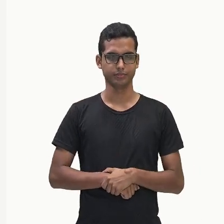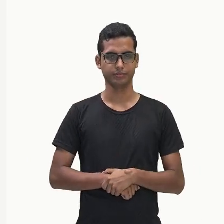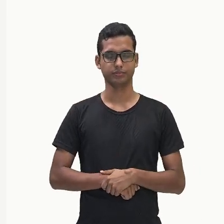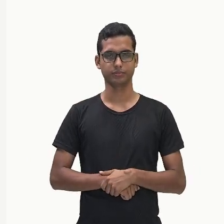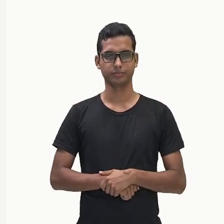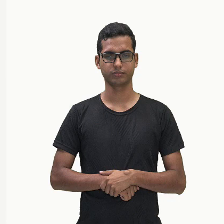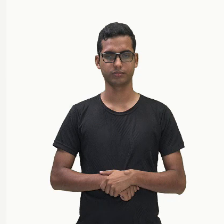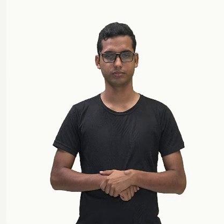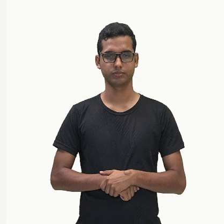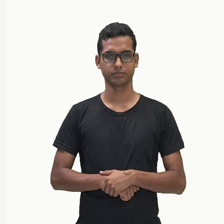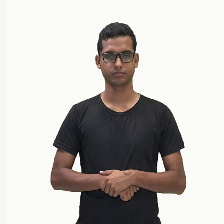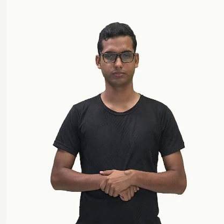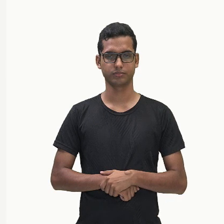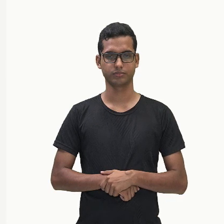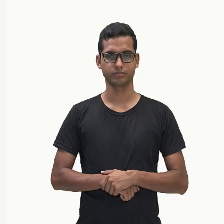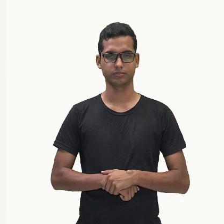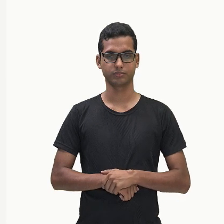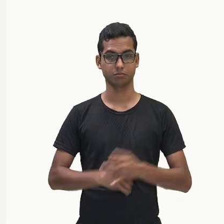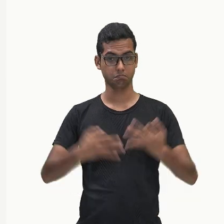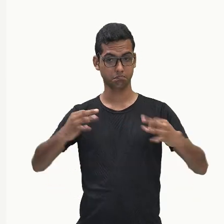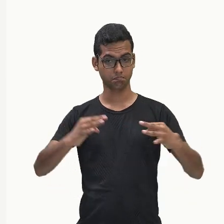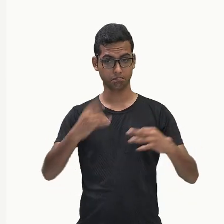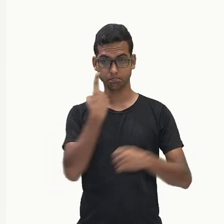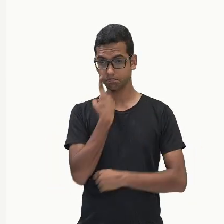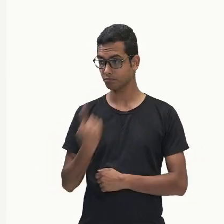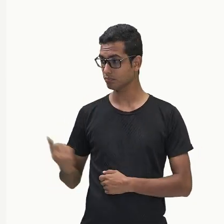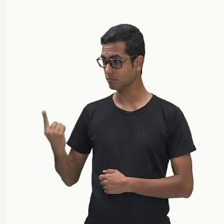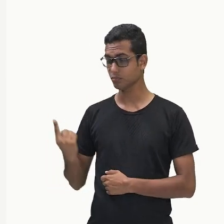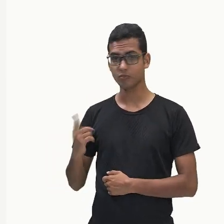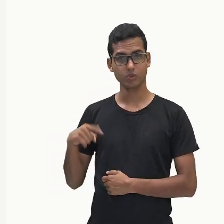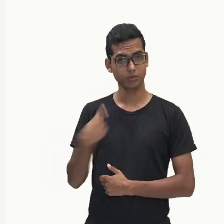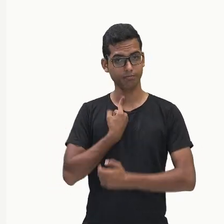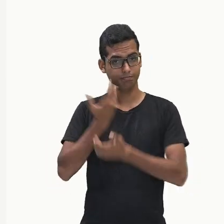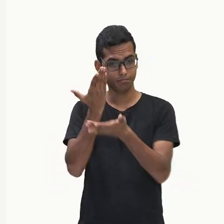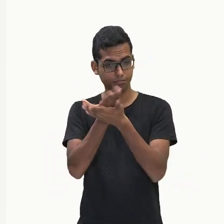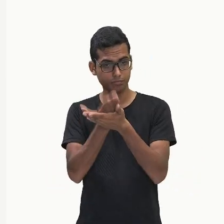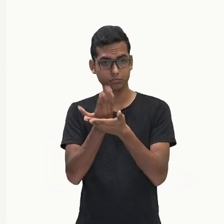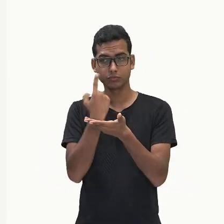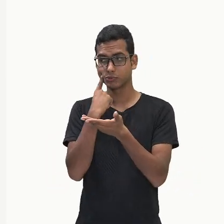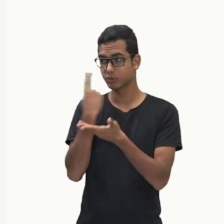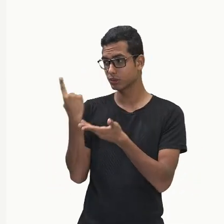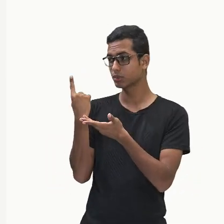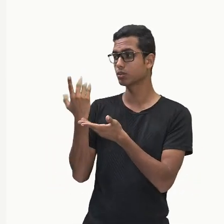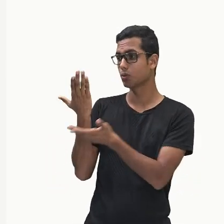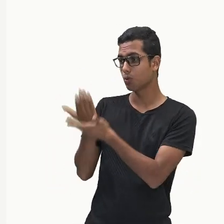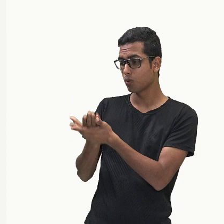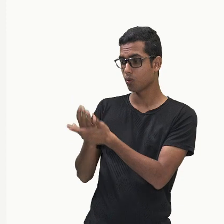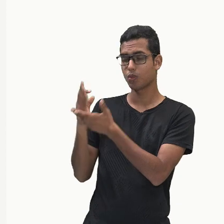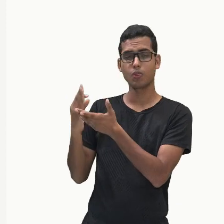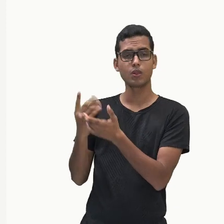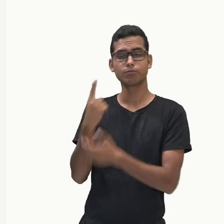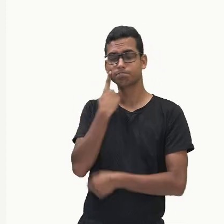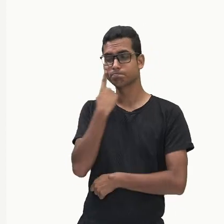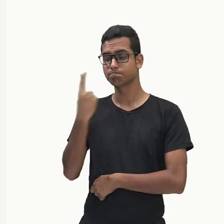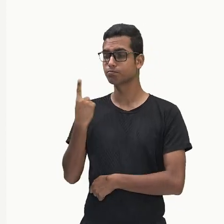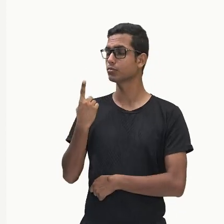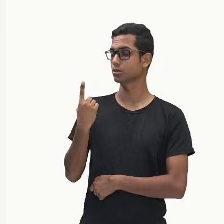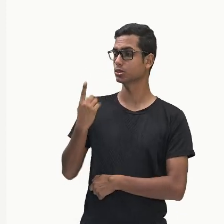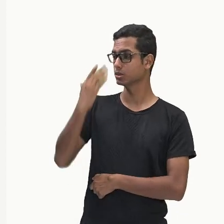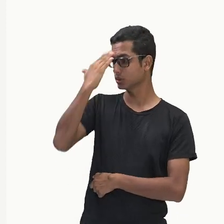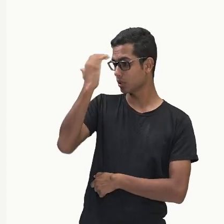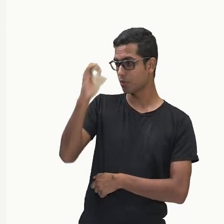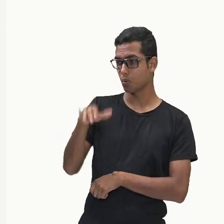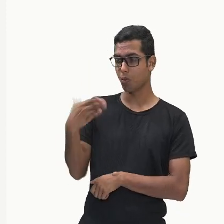tá? Então a gente já vem fazendo esse trabalho de identificar os coeficientes, né, já em